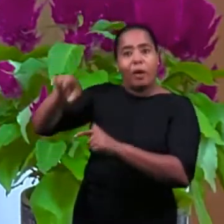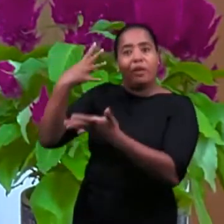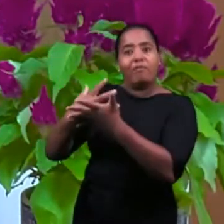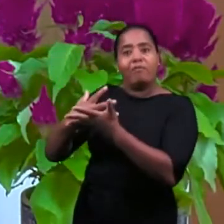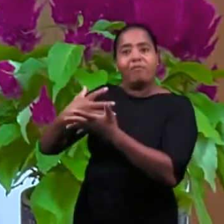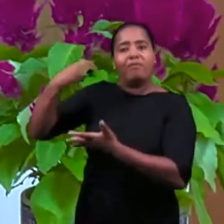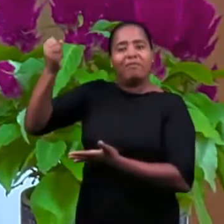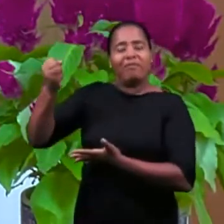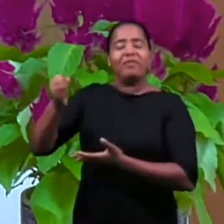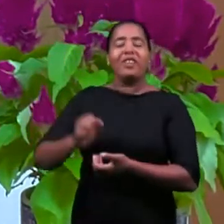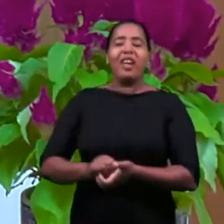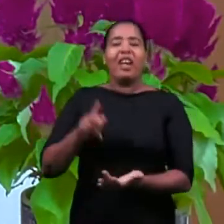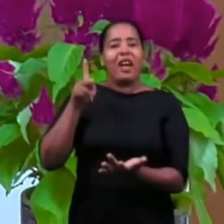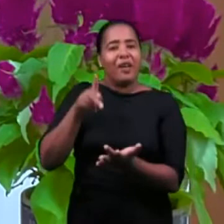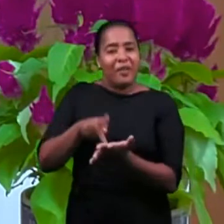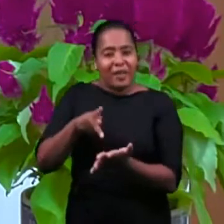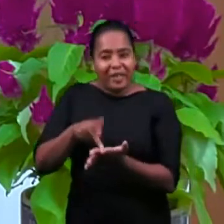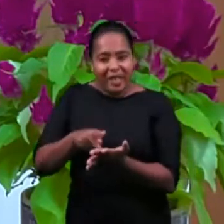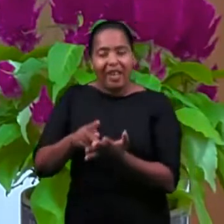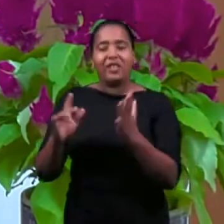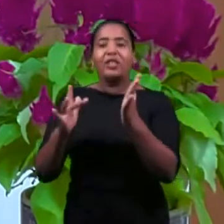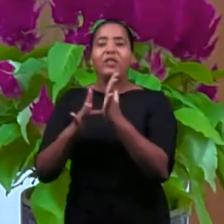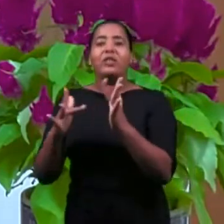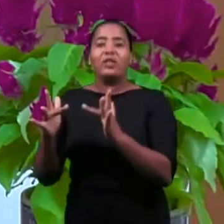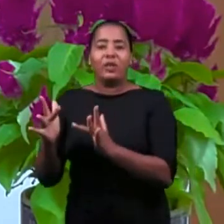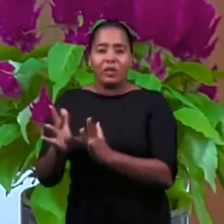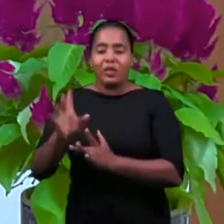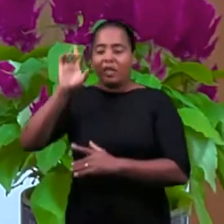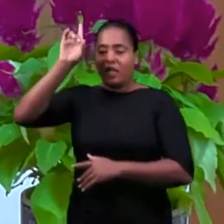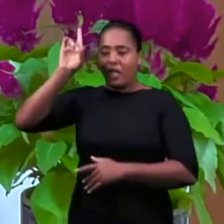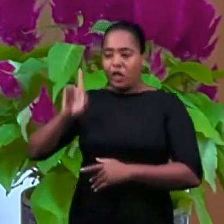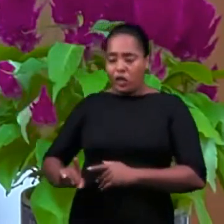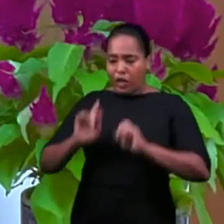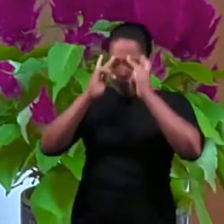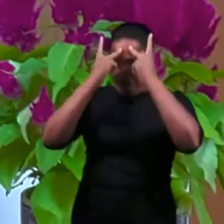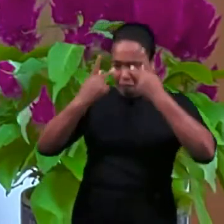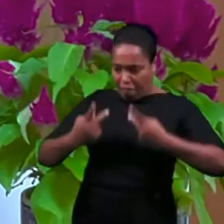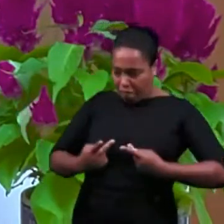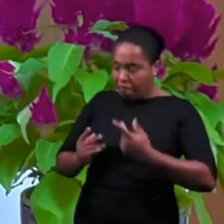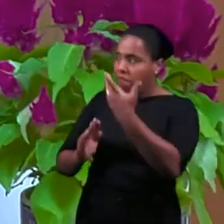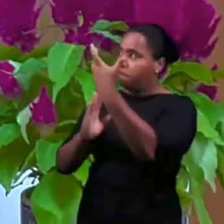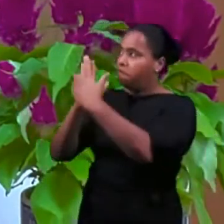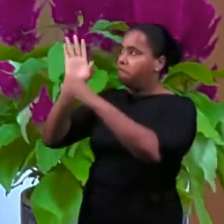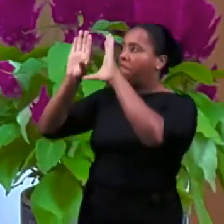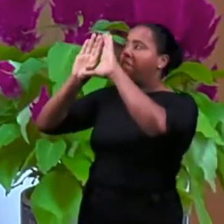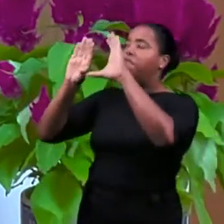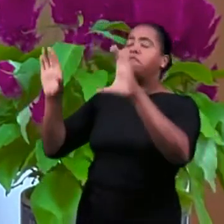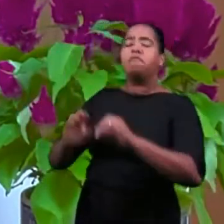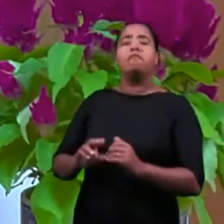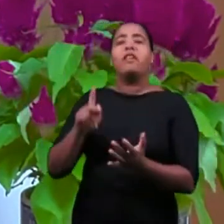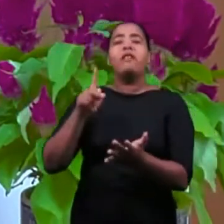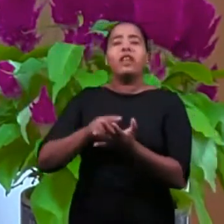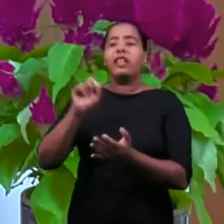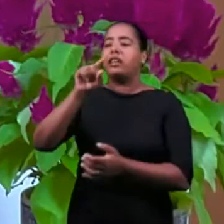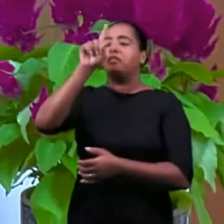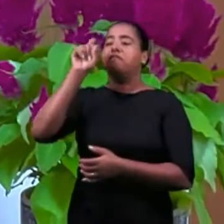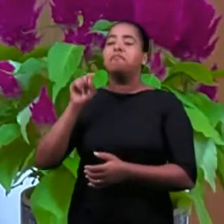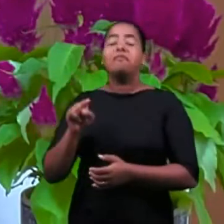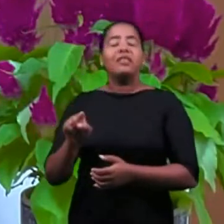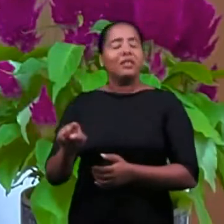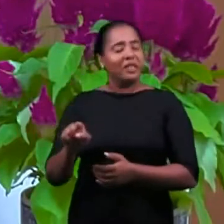é aquela que leva o homem à eternidade. O que é a verdade? A